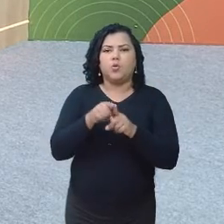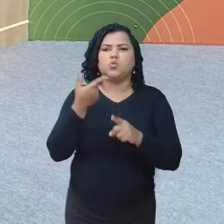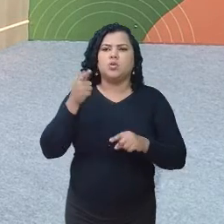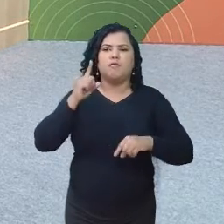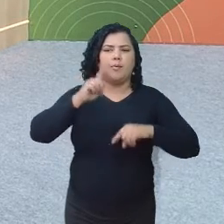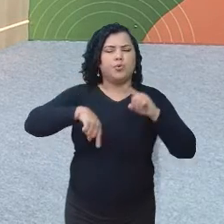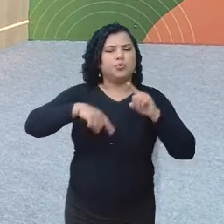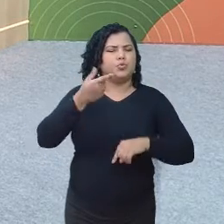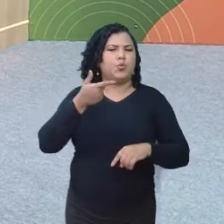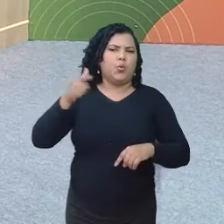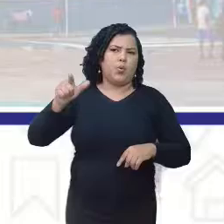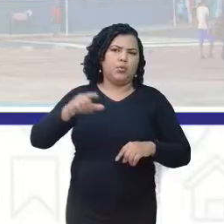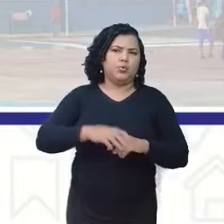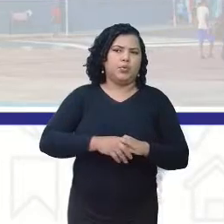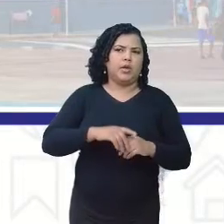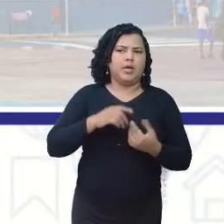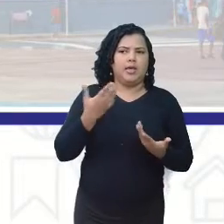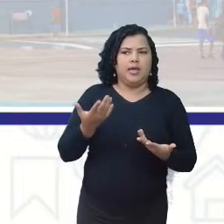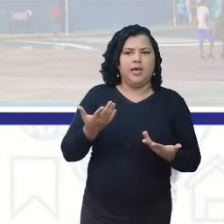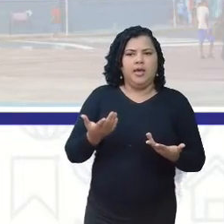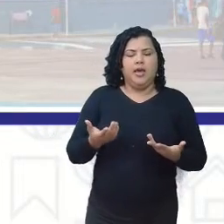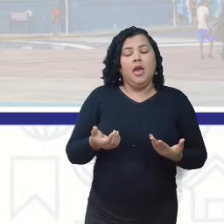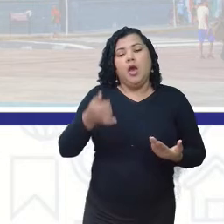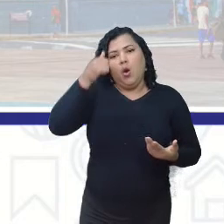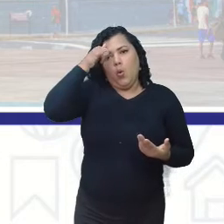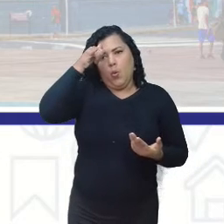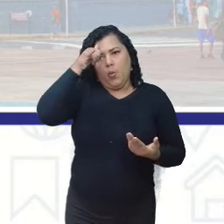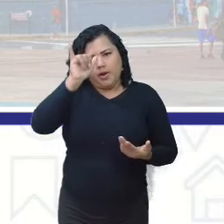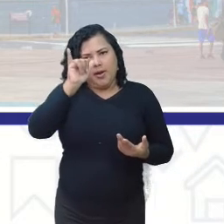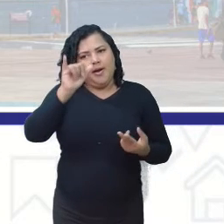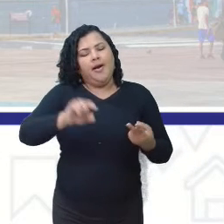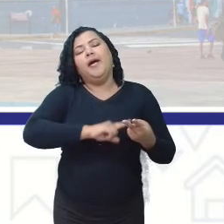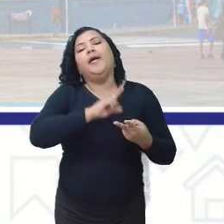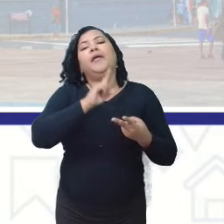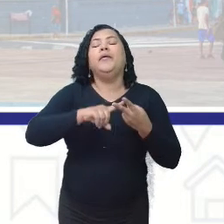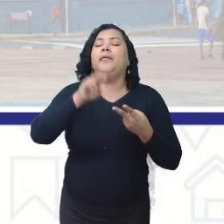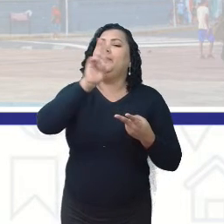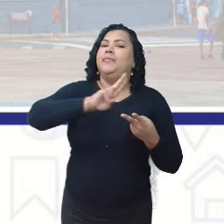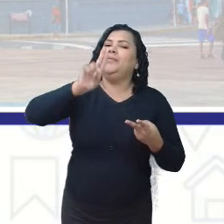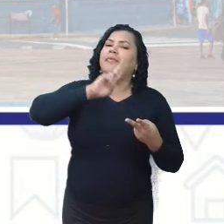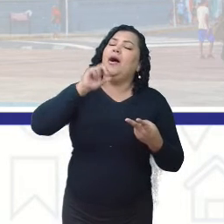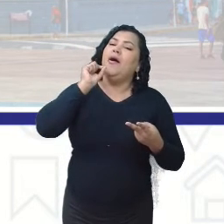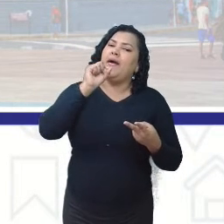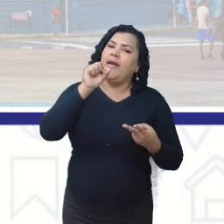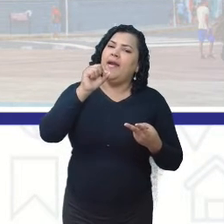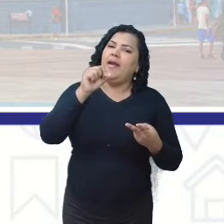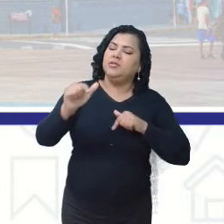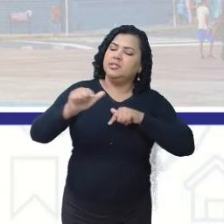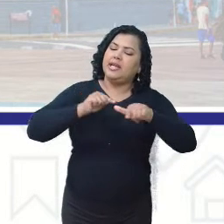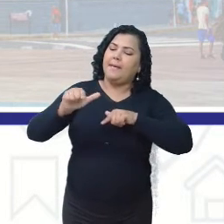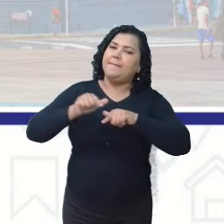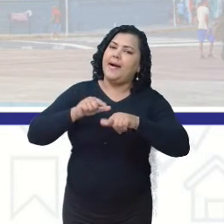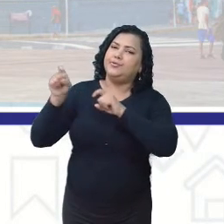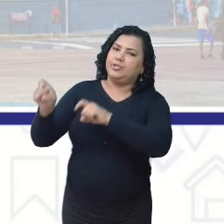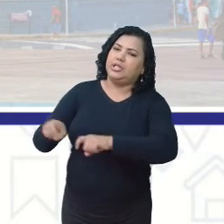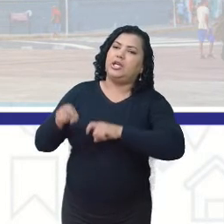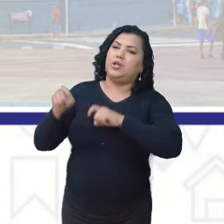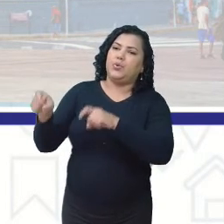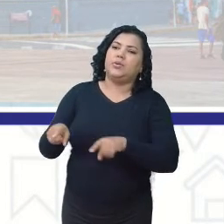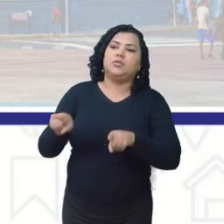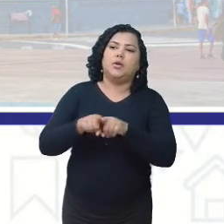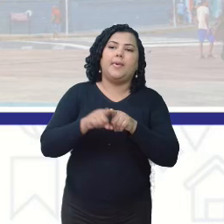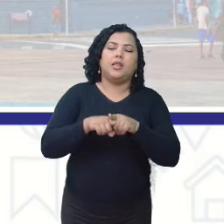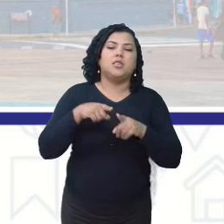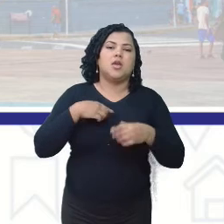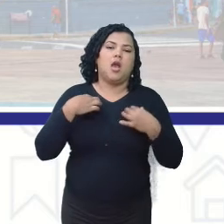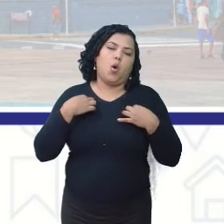produtos, né, complementares, né, como o gado, né, que era usado para exploração no interior, e dava também o que?